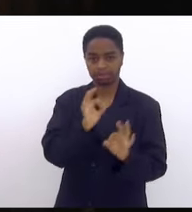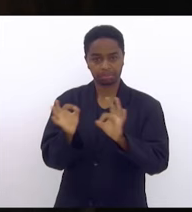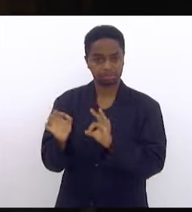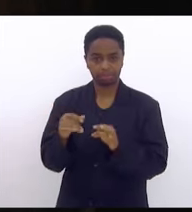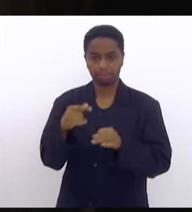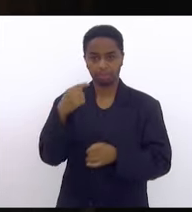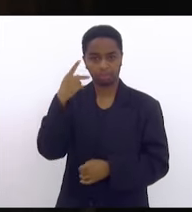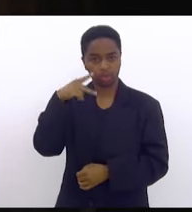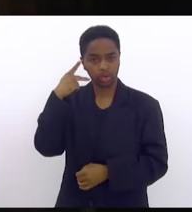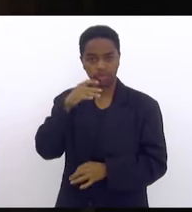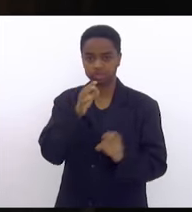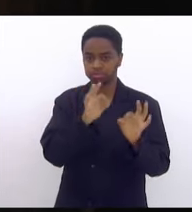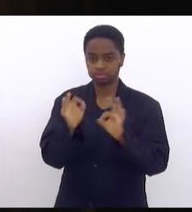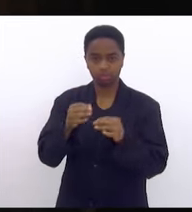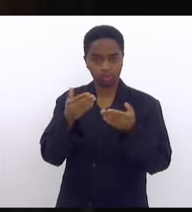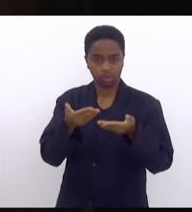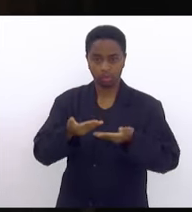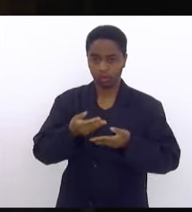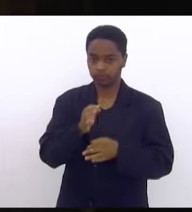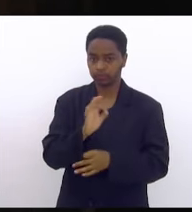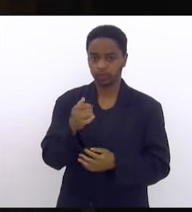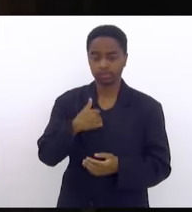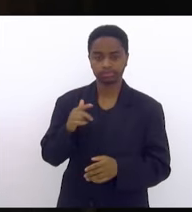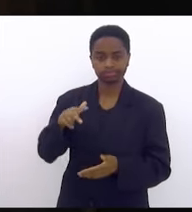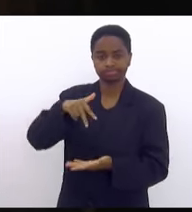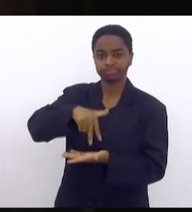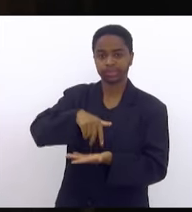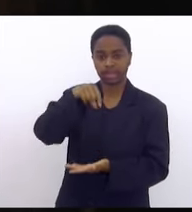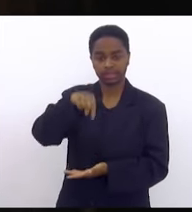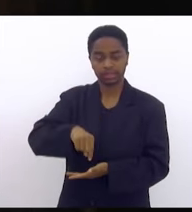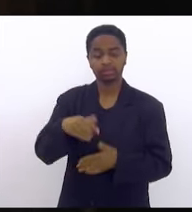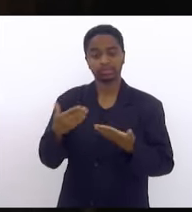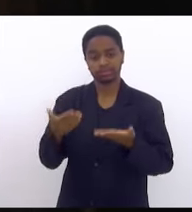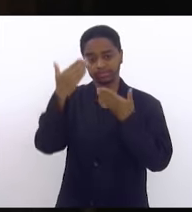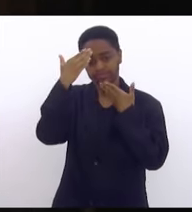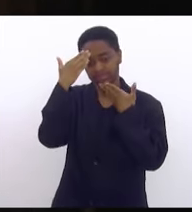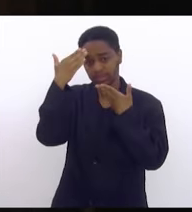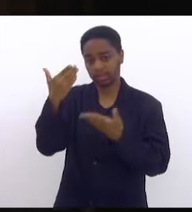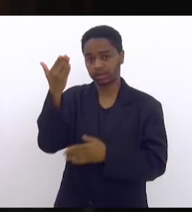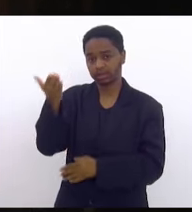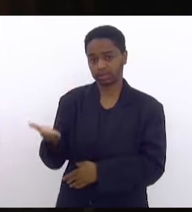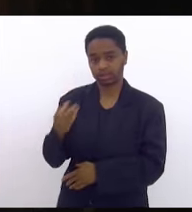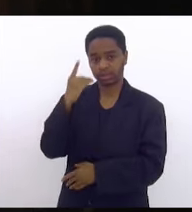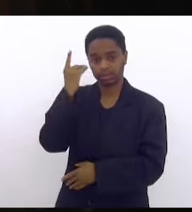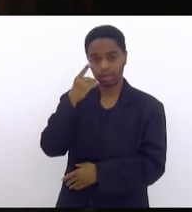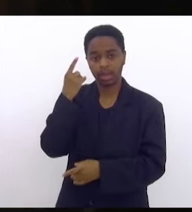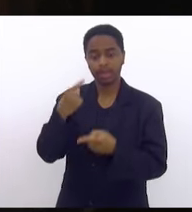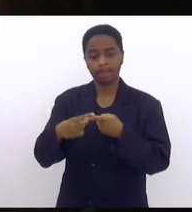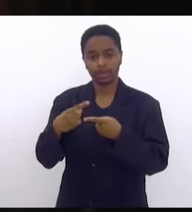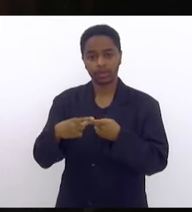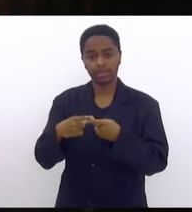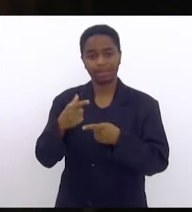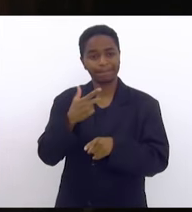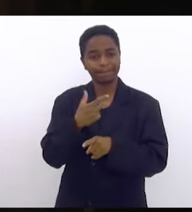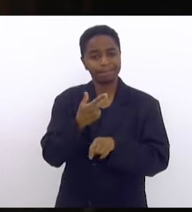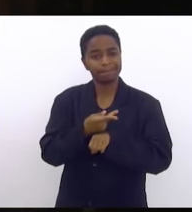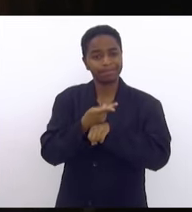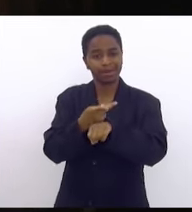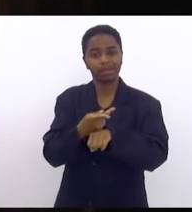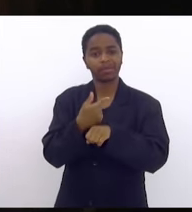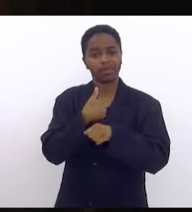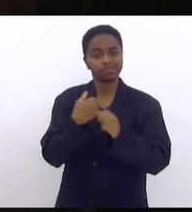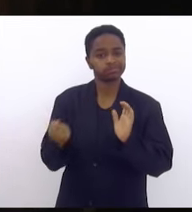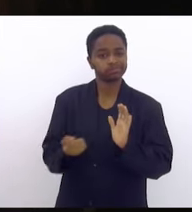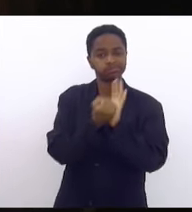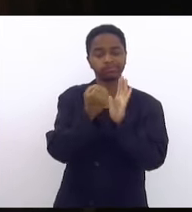nenhum político, para chegar até essa tribuna. Então, deputado, minha gratidão ao senhor, porque isso aqui é um troféu que eu vou levar para o resto da minha vida.